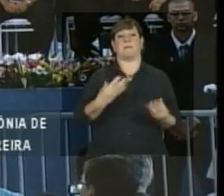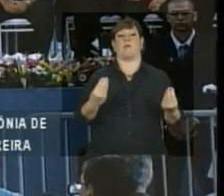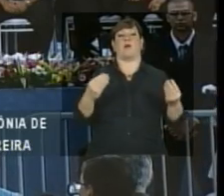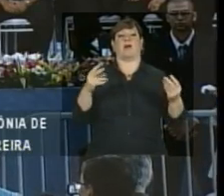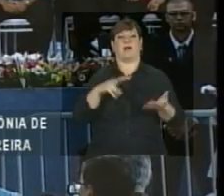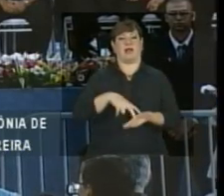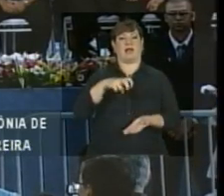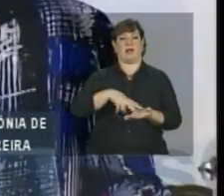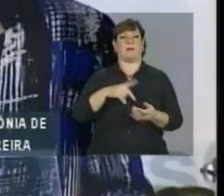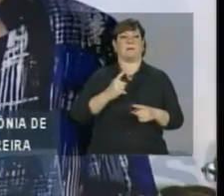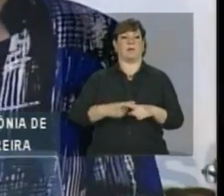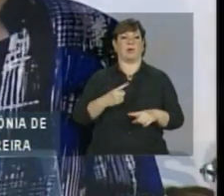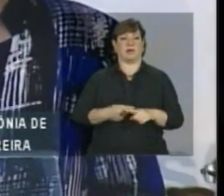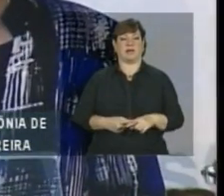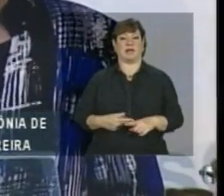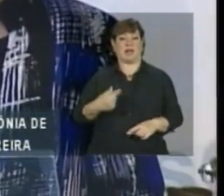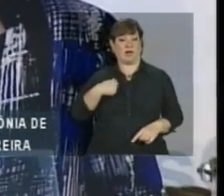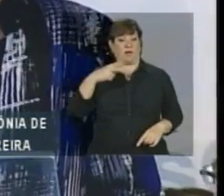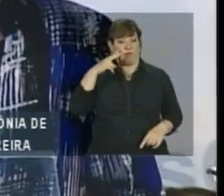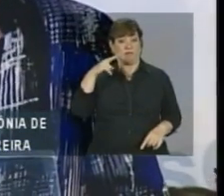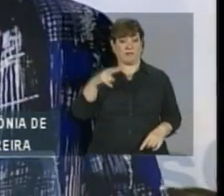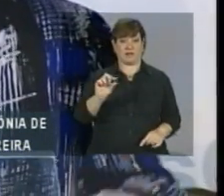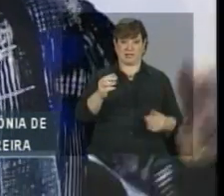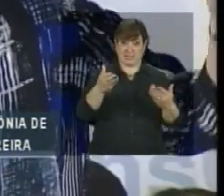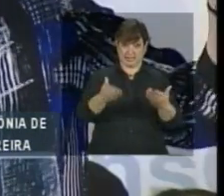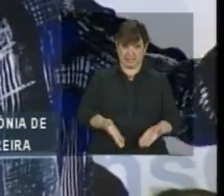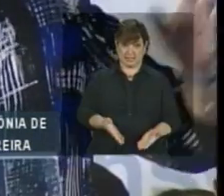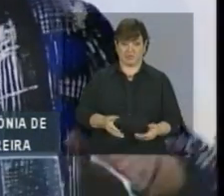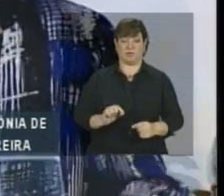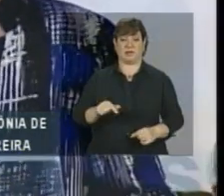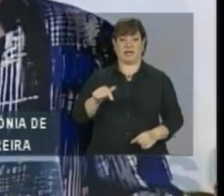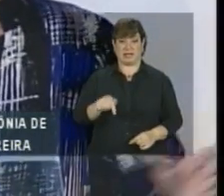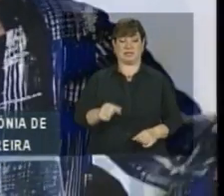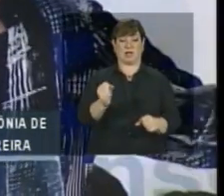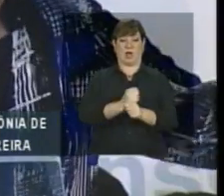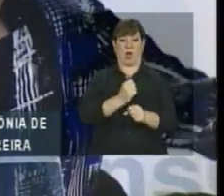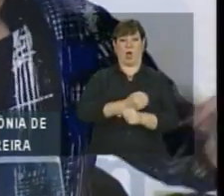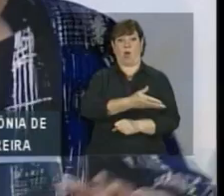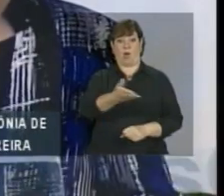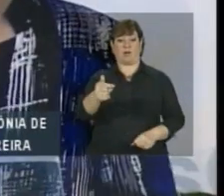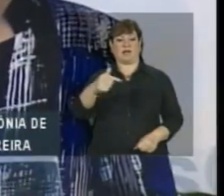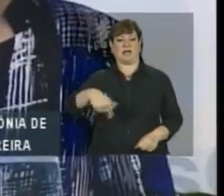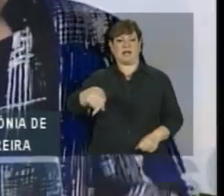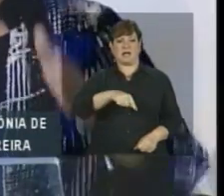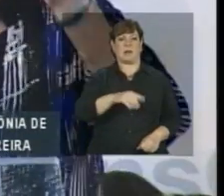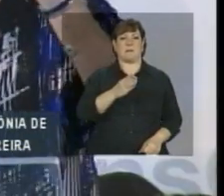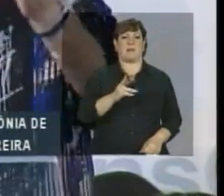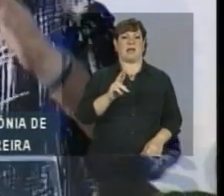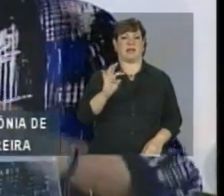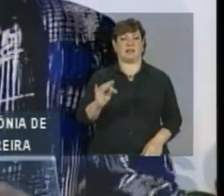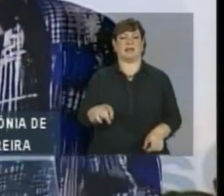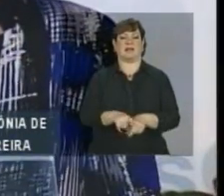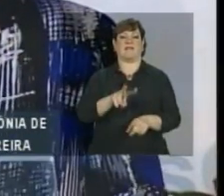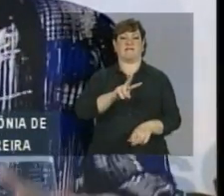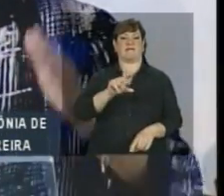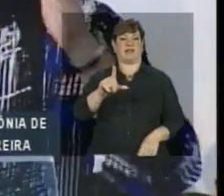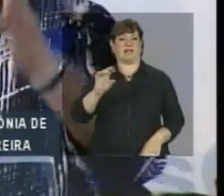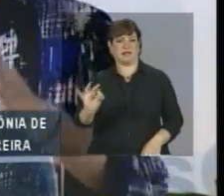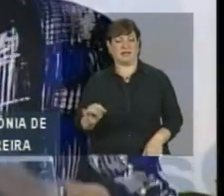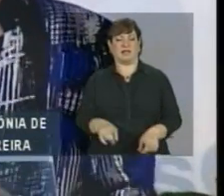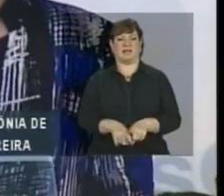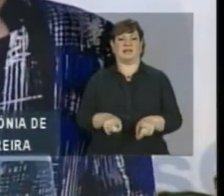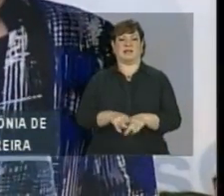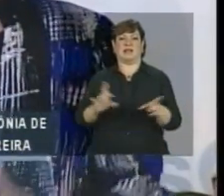alegria, porque eu vejo nisso, nessas obras, nesse BRT, no VLT,